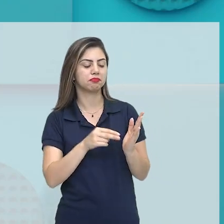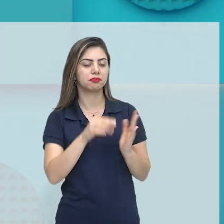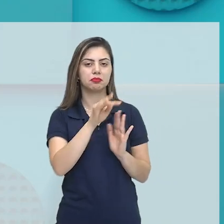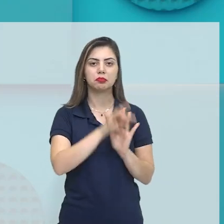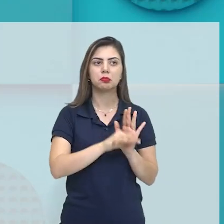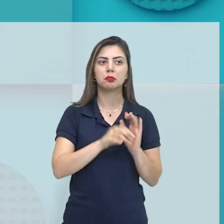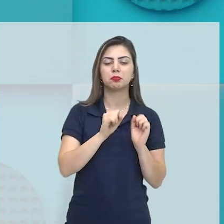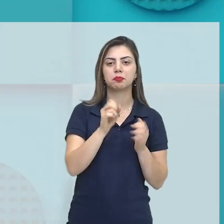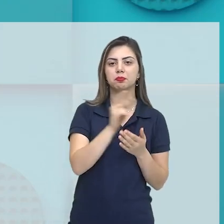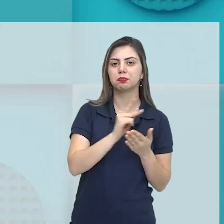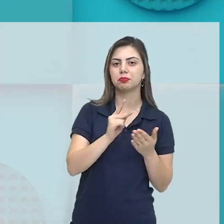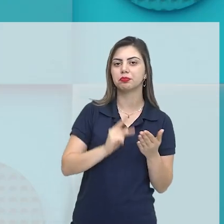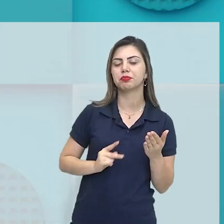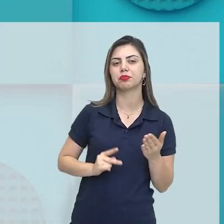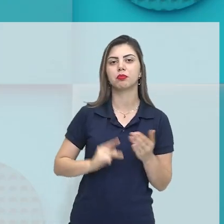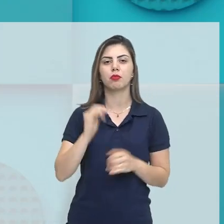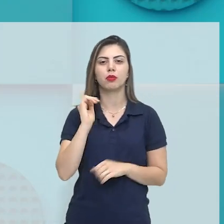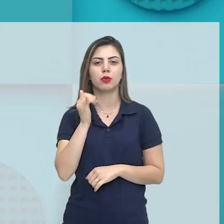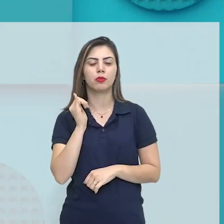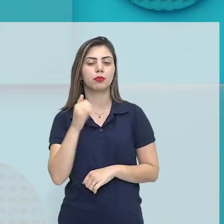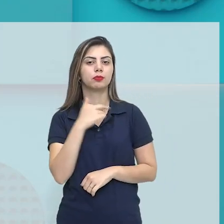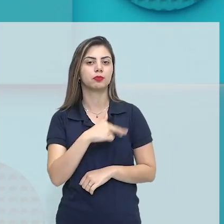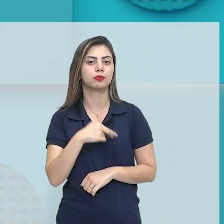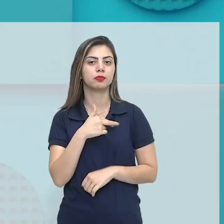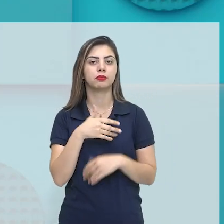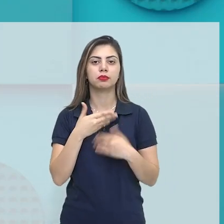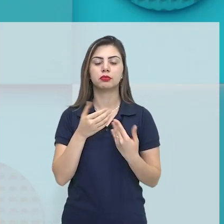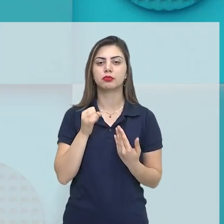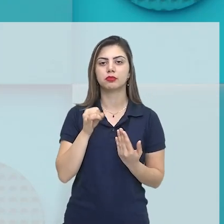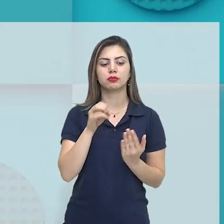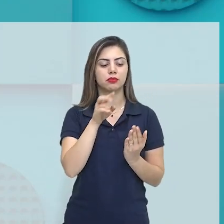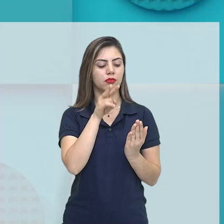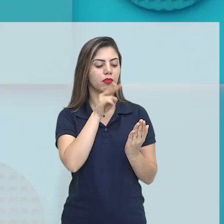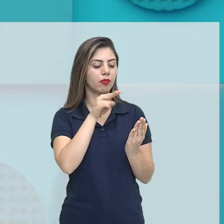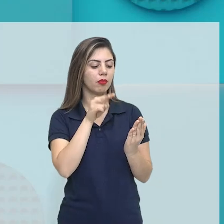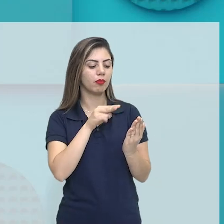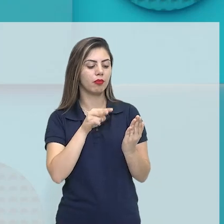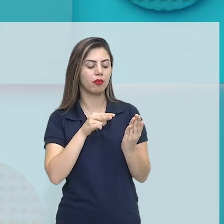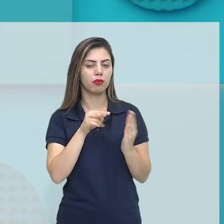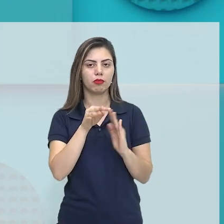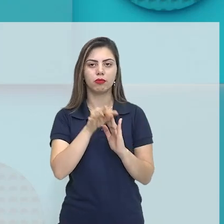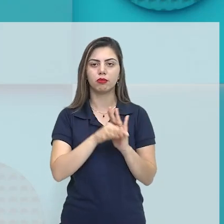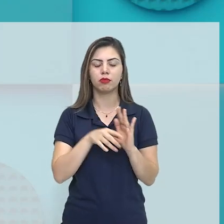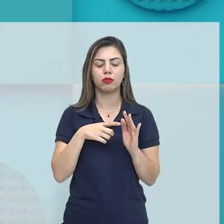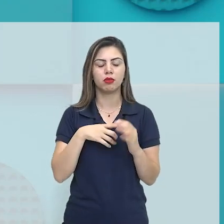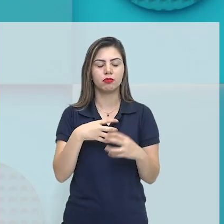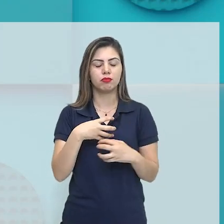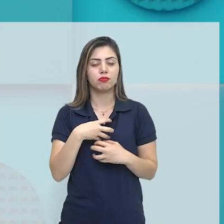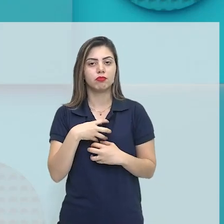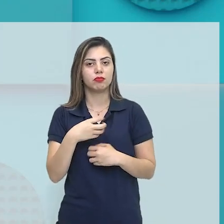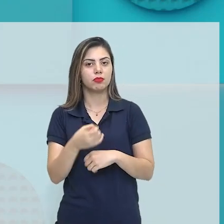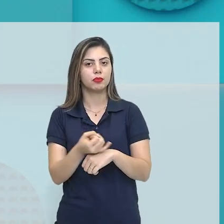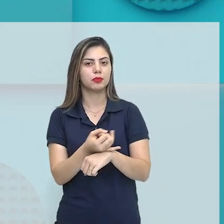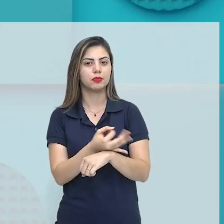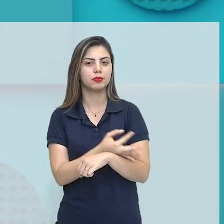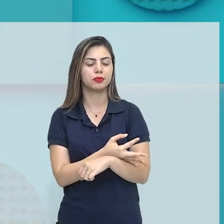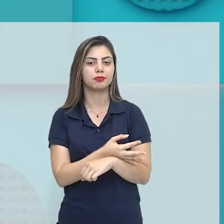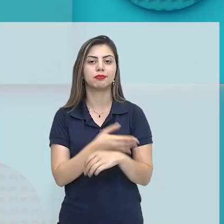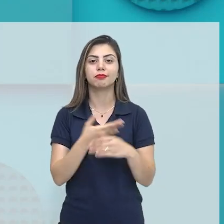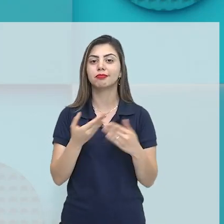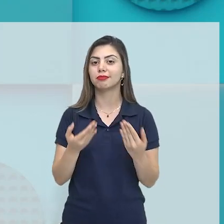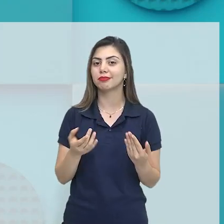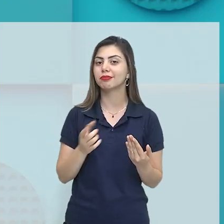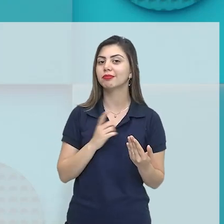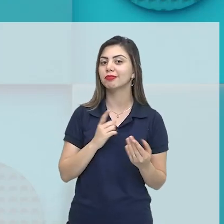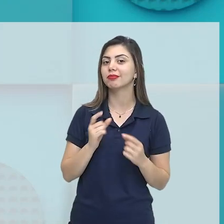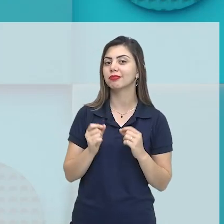um romance, se aquele texto me emociona, se eu sentir uma emoção, eu vou dizer que